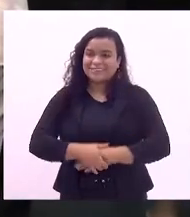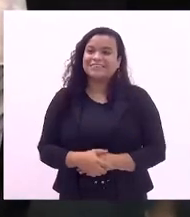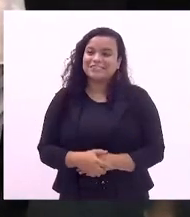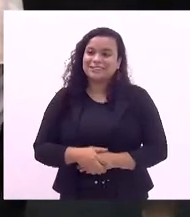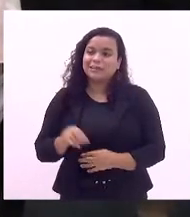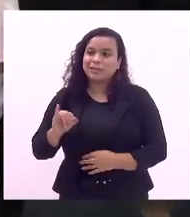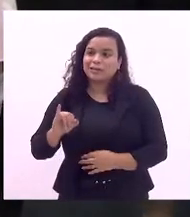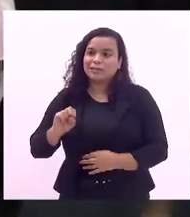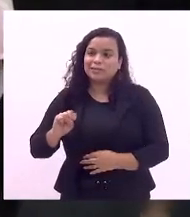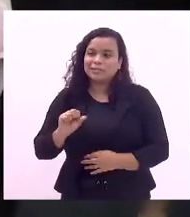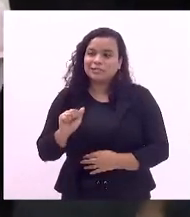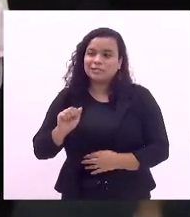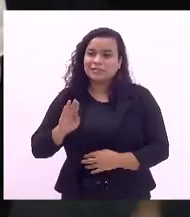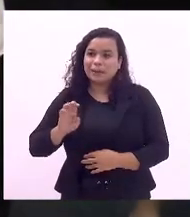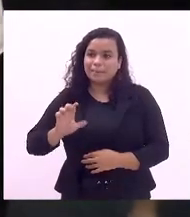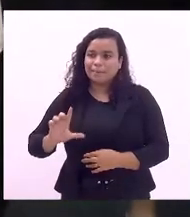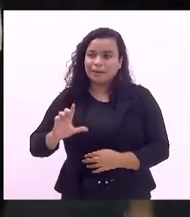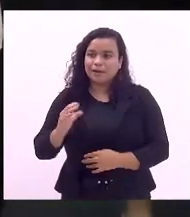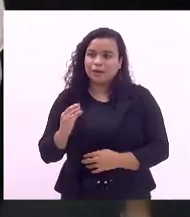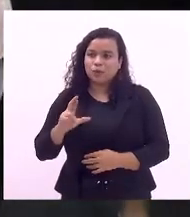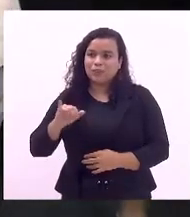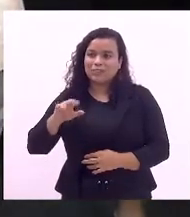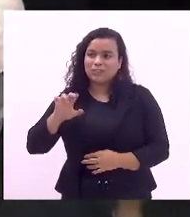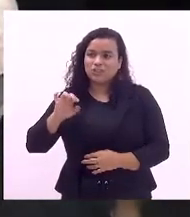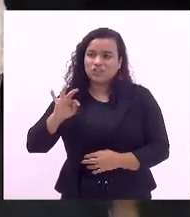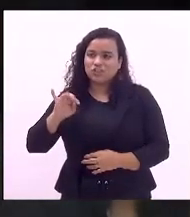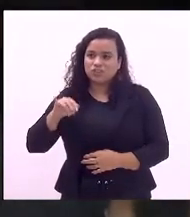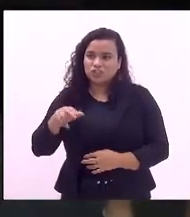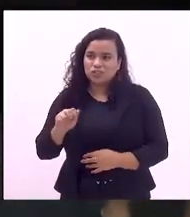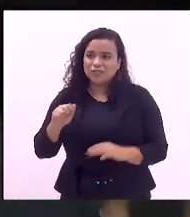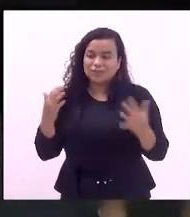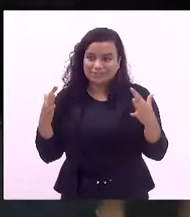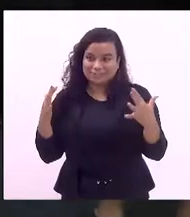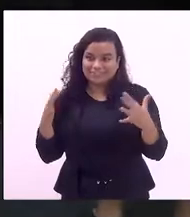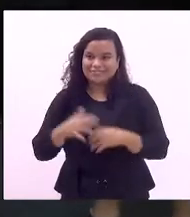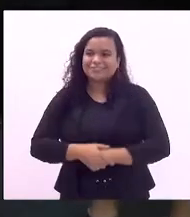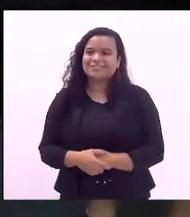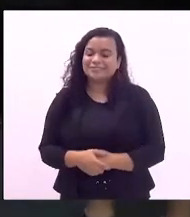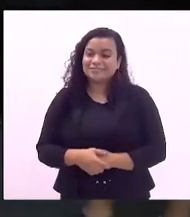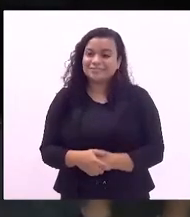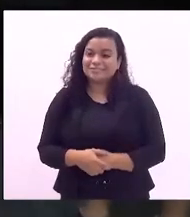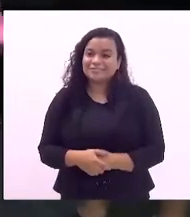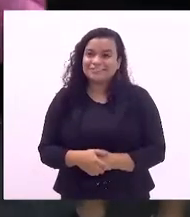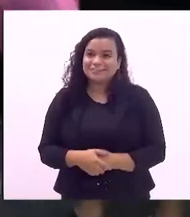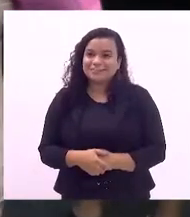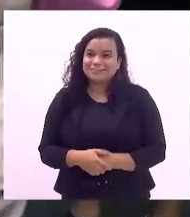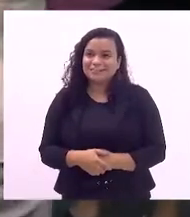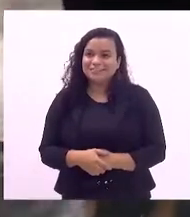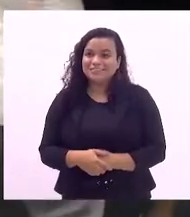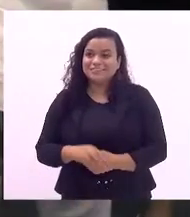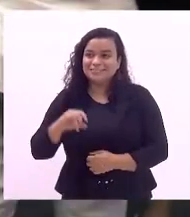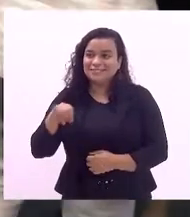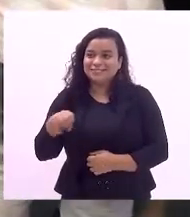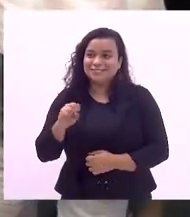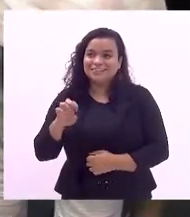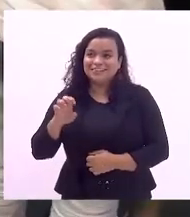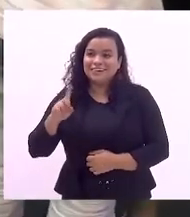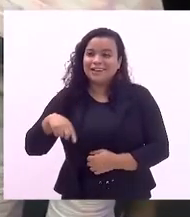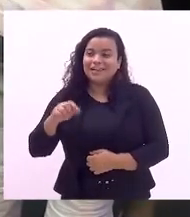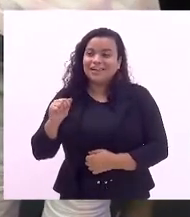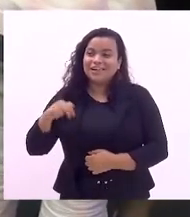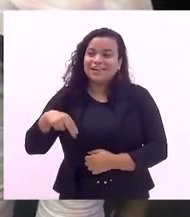Oi Isabel Cristina Camilo dos Santos o José